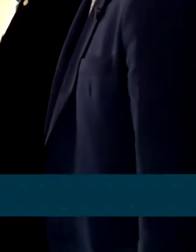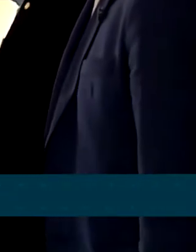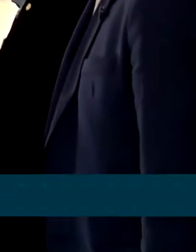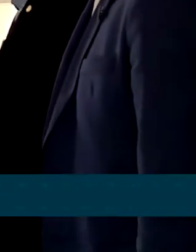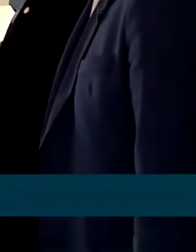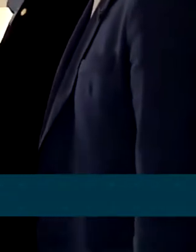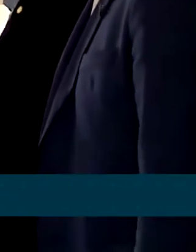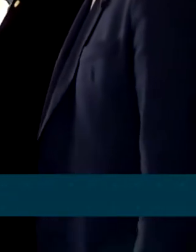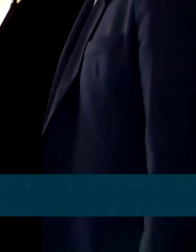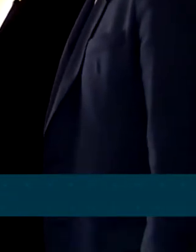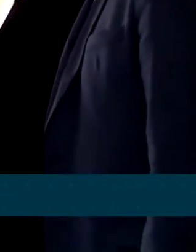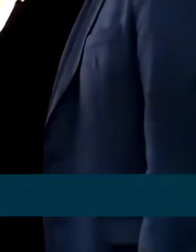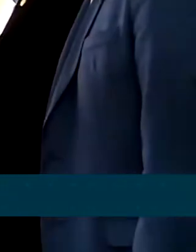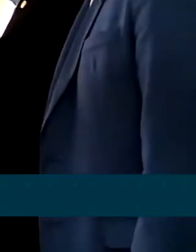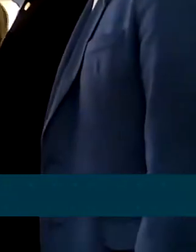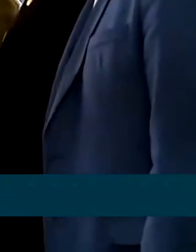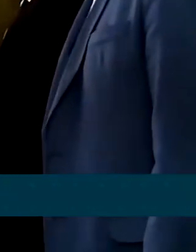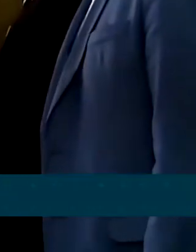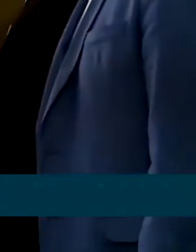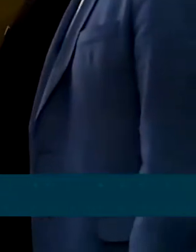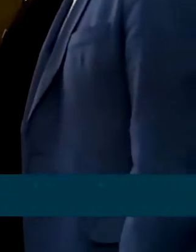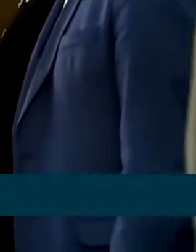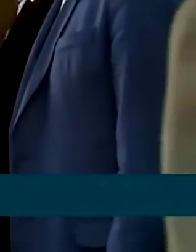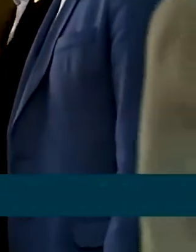A gente vê aí o presidente, então,